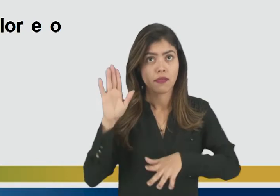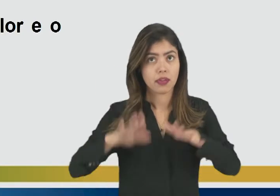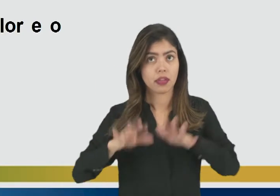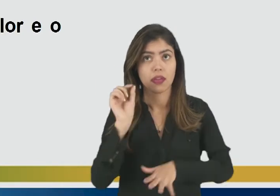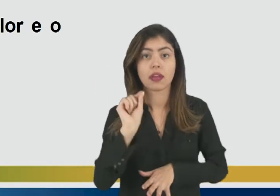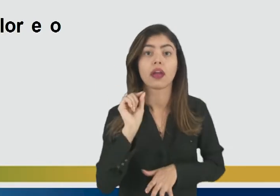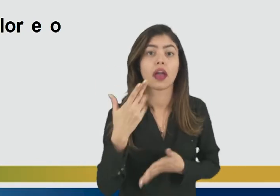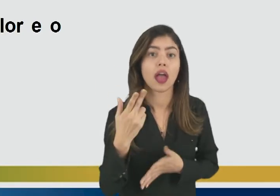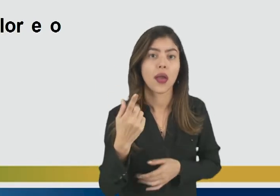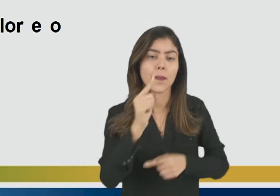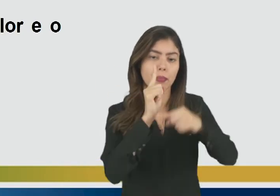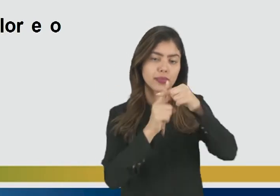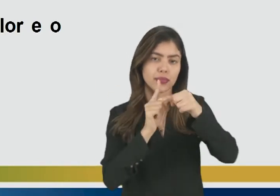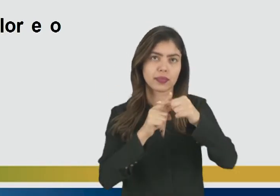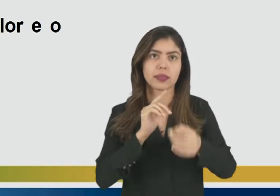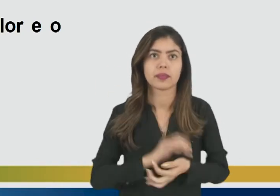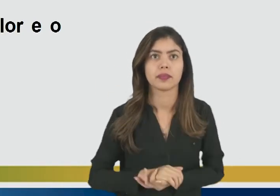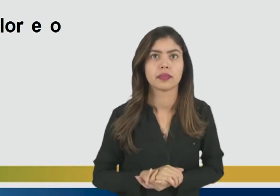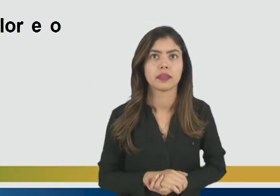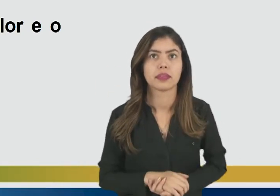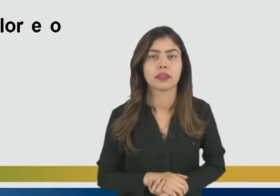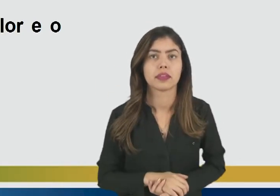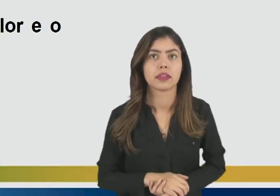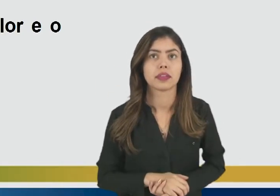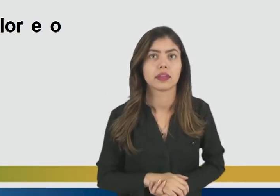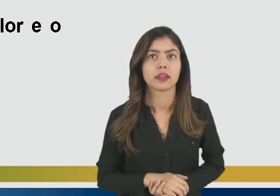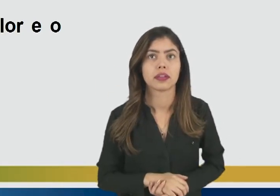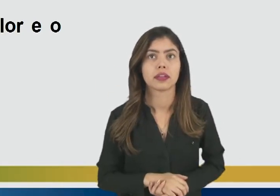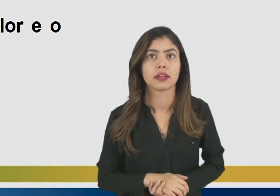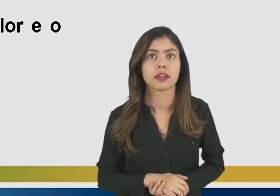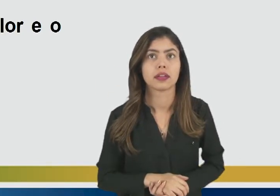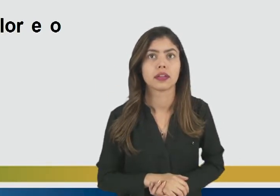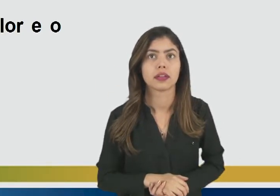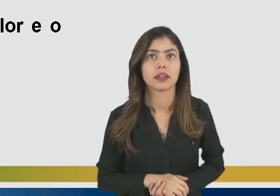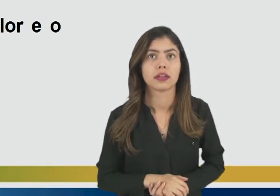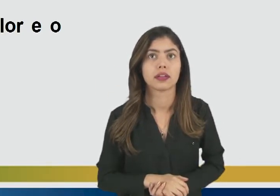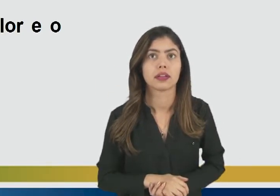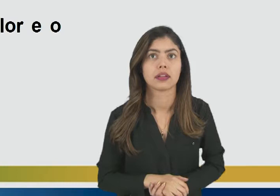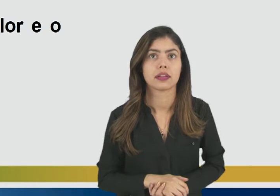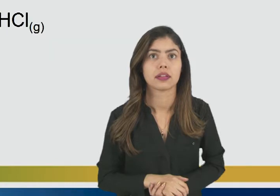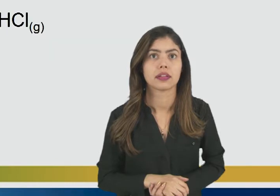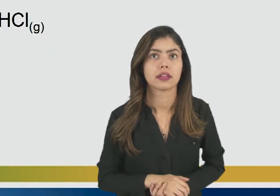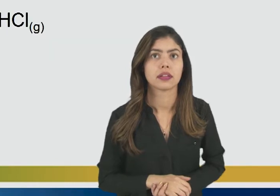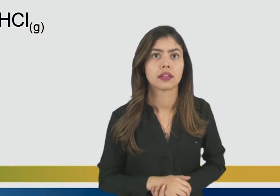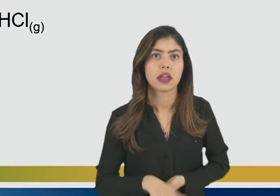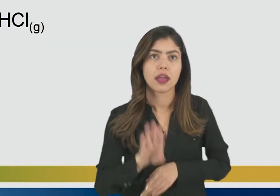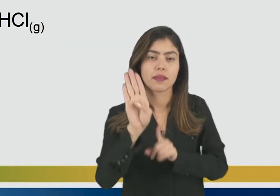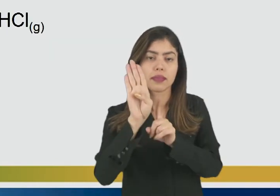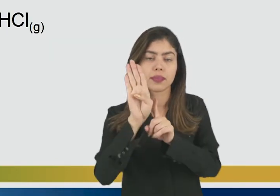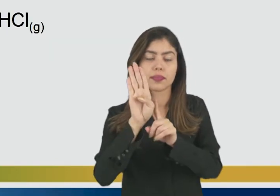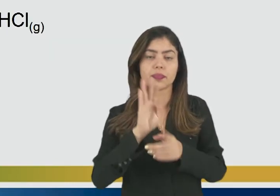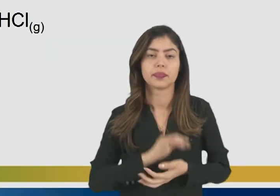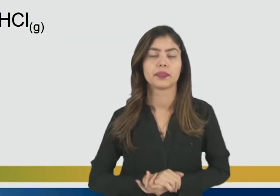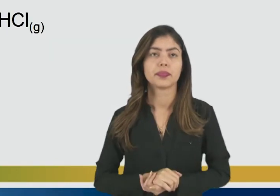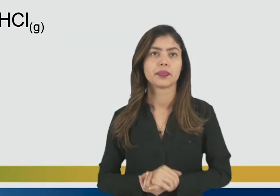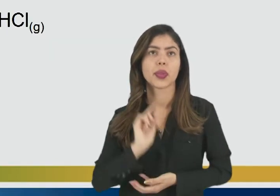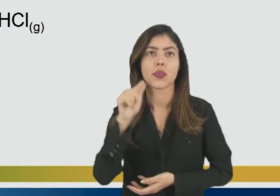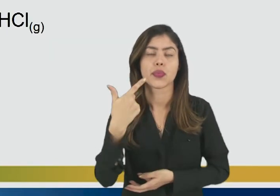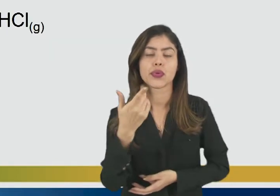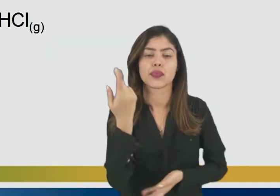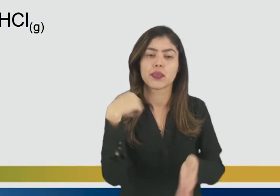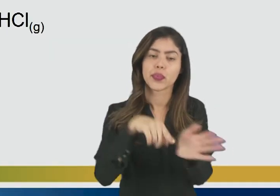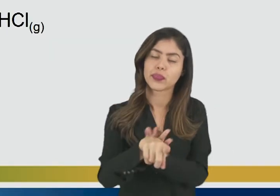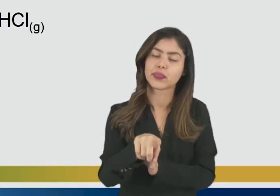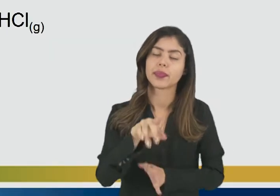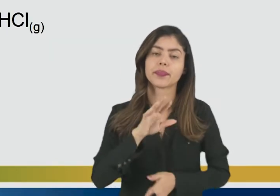é positiva. Logo, nosso gabarito, letra B. Vamos à próxima. Na próxima